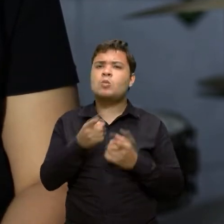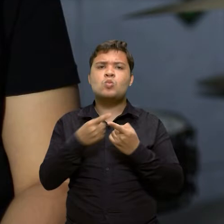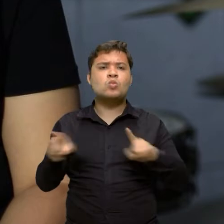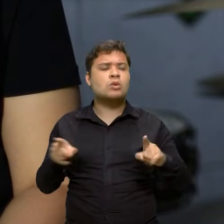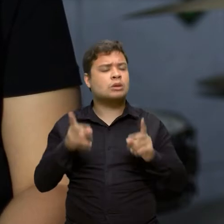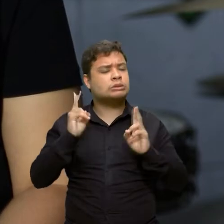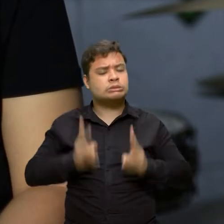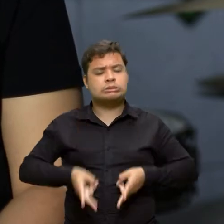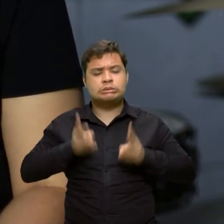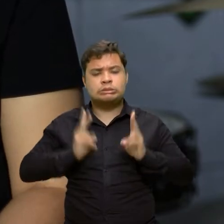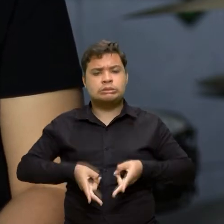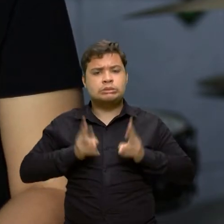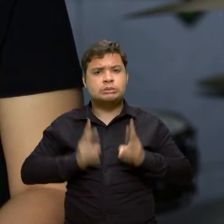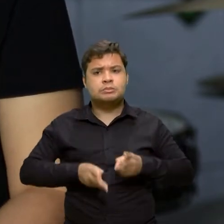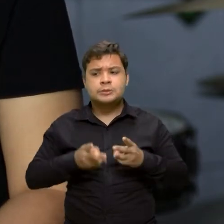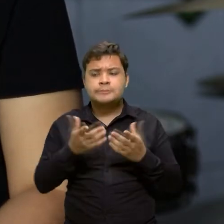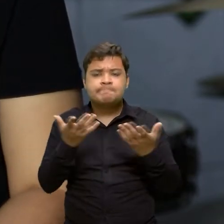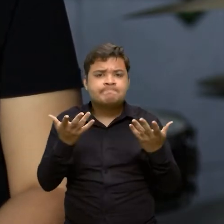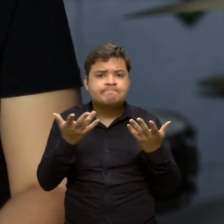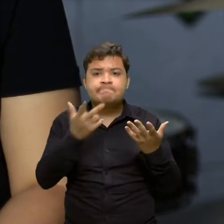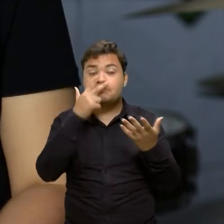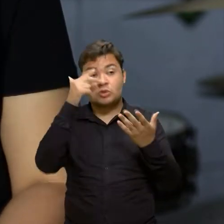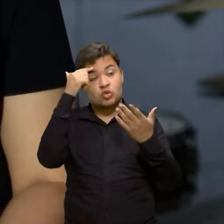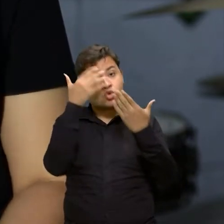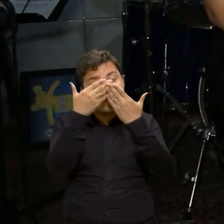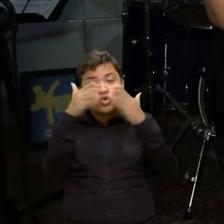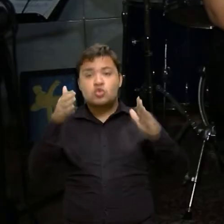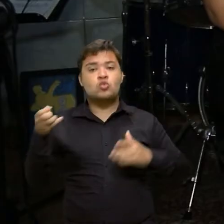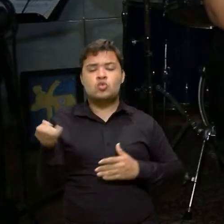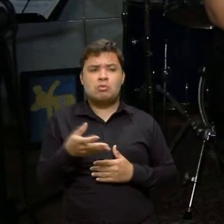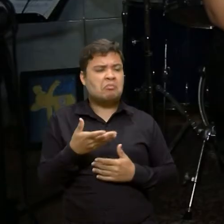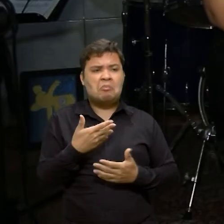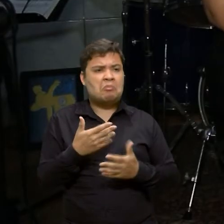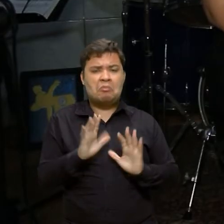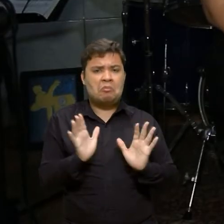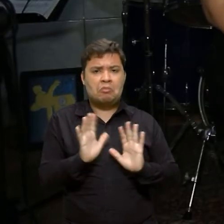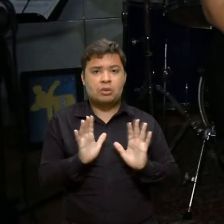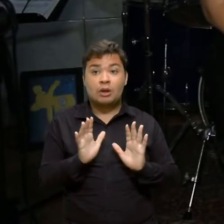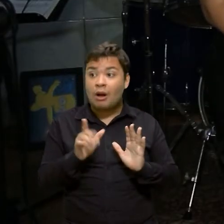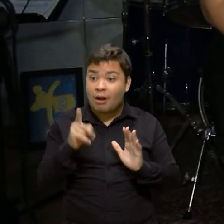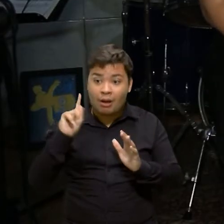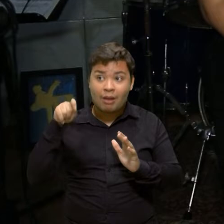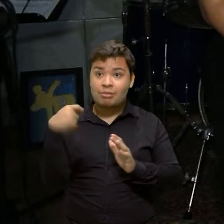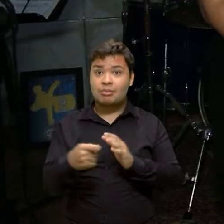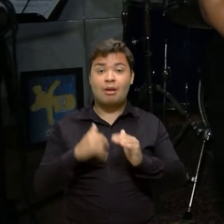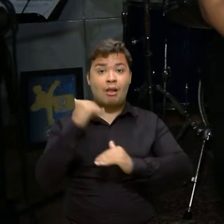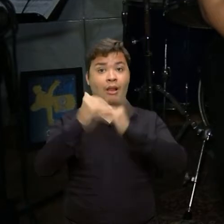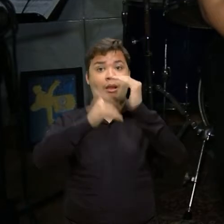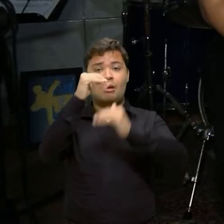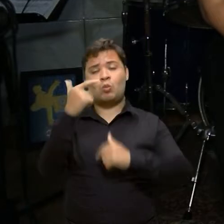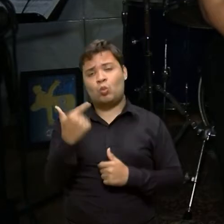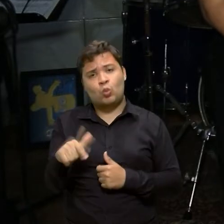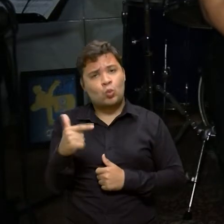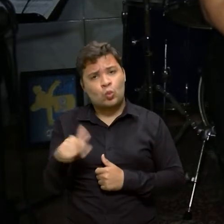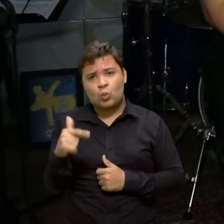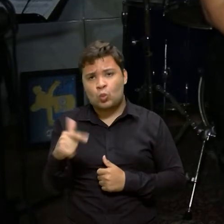para uma coisa nova, né? Acho que não tem uma evolução, não tem